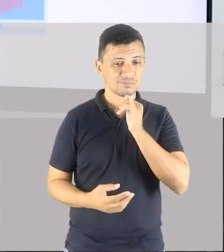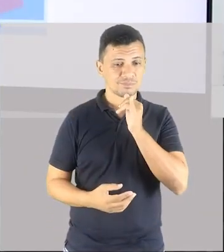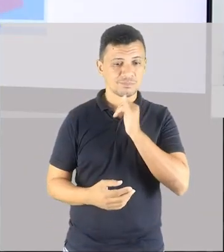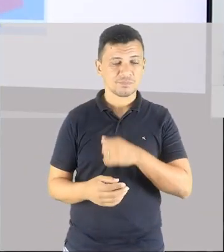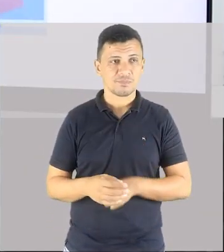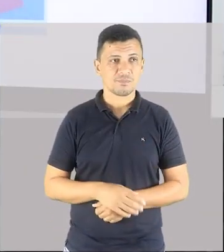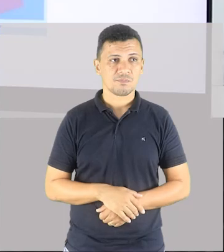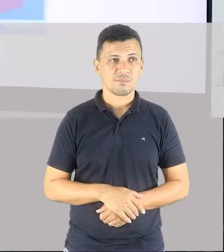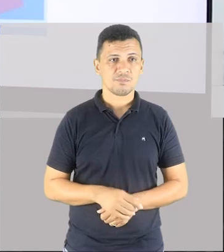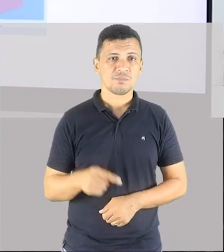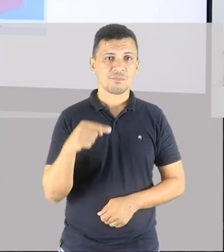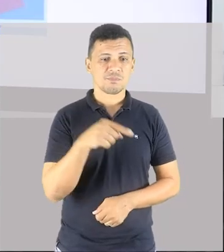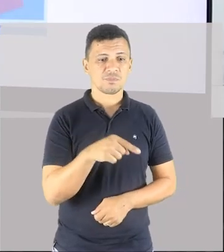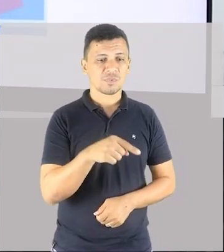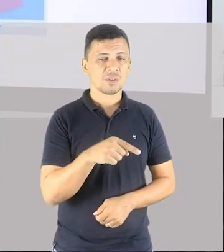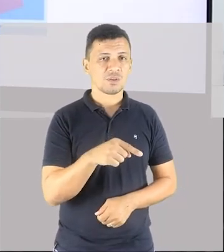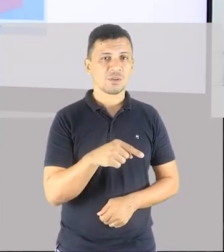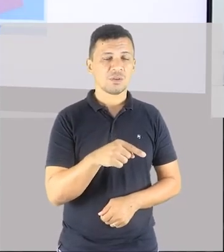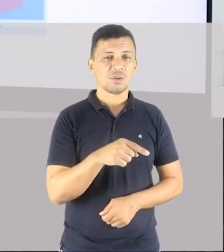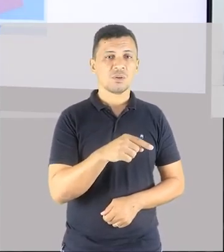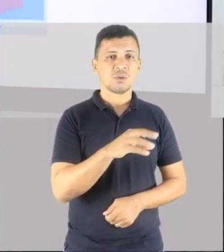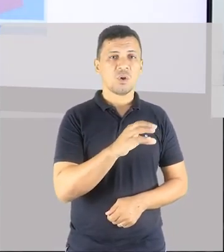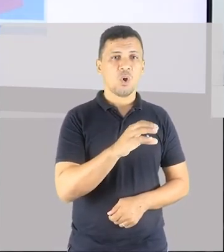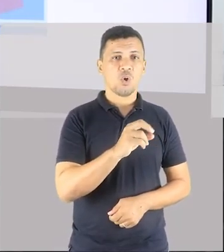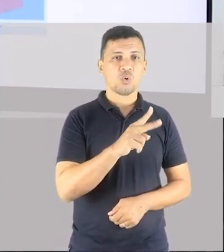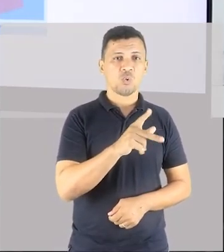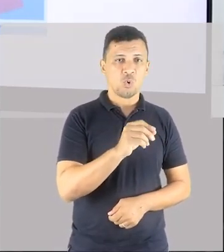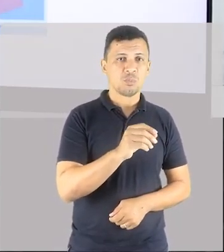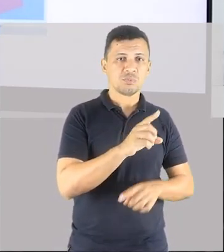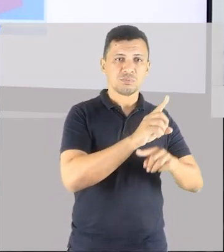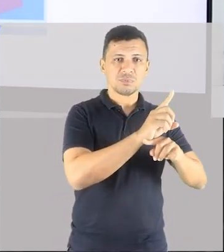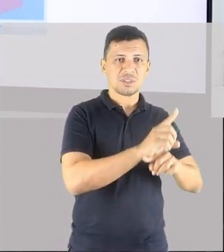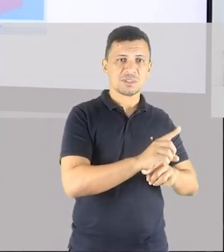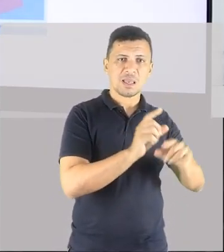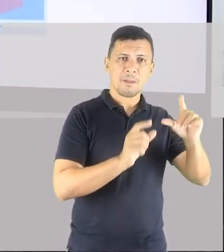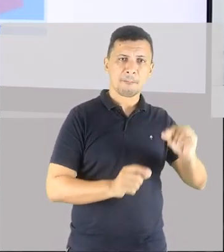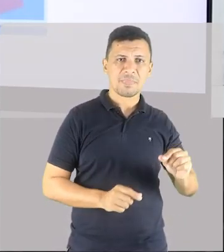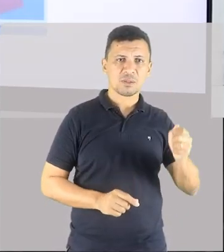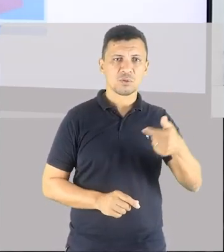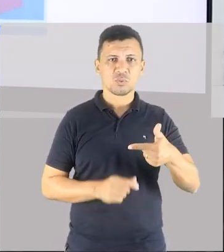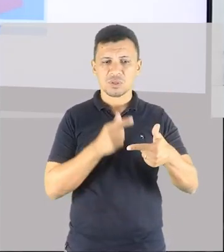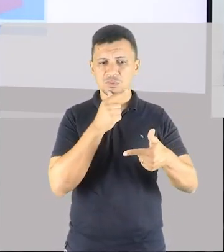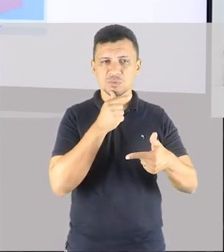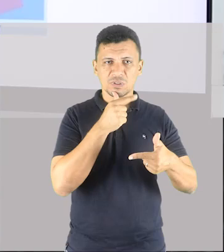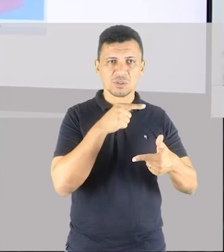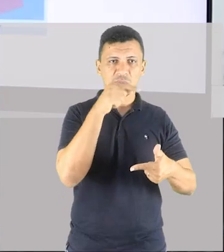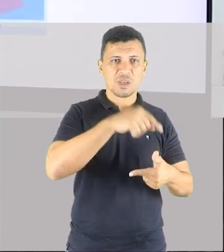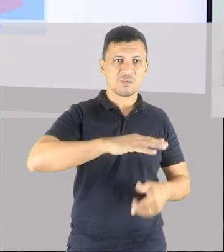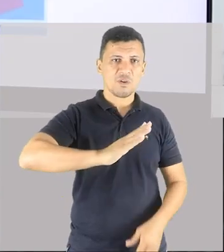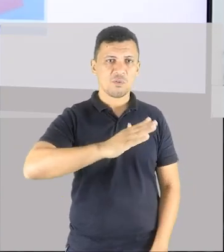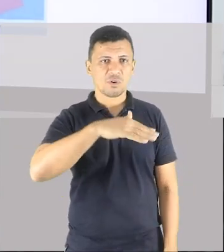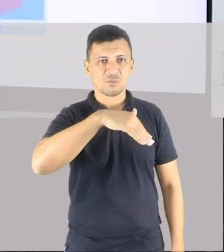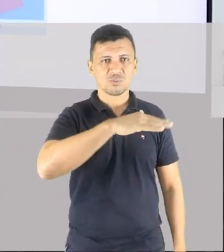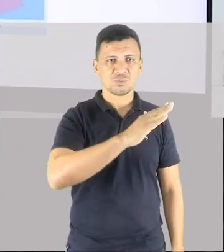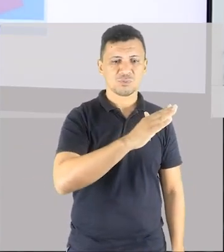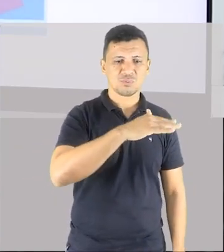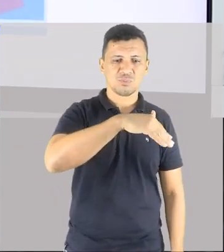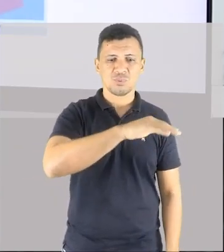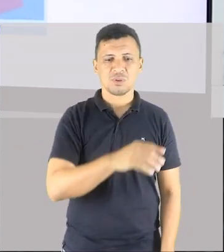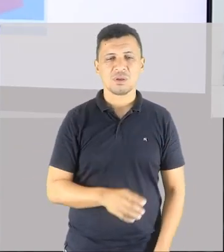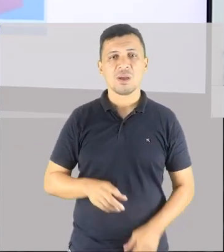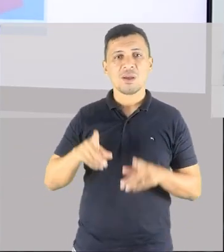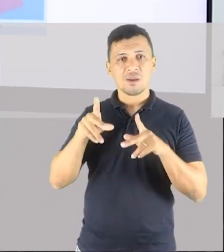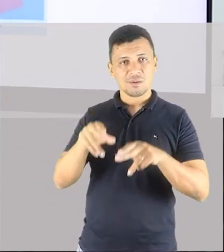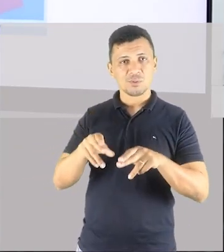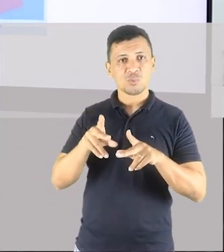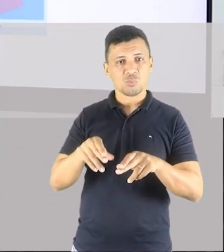Quando a densidade do corpo é menor do que a do líquido, ele flutua. Quando a densidade do corpo é igual à do líquido,